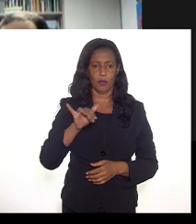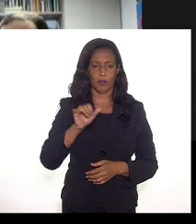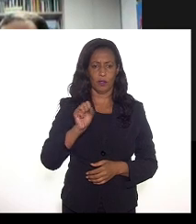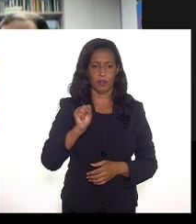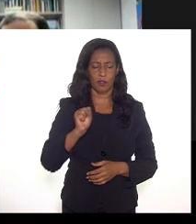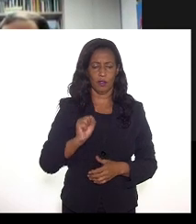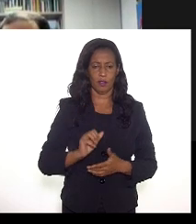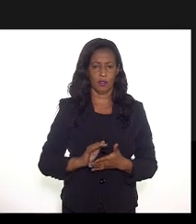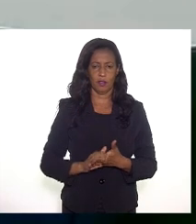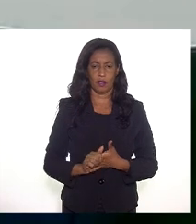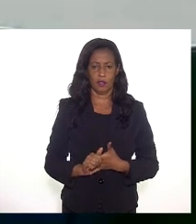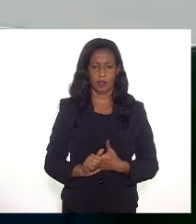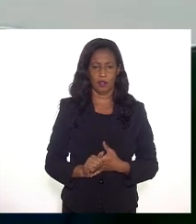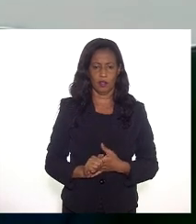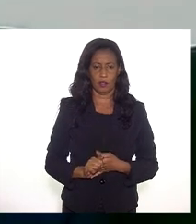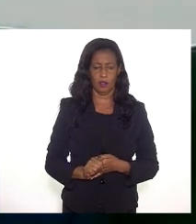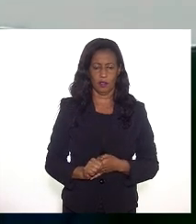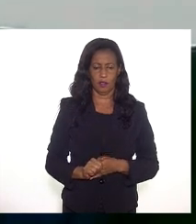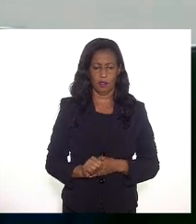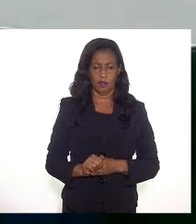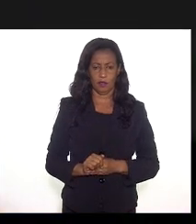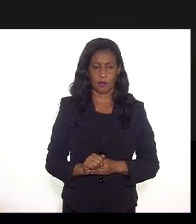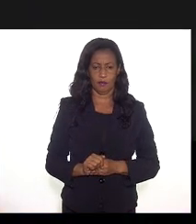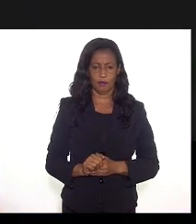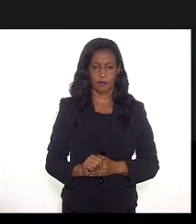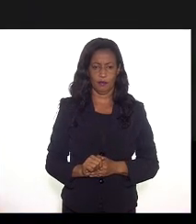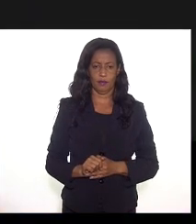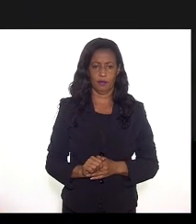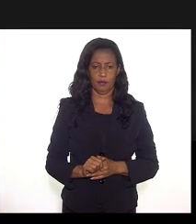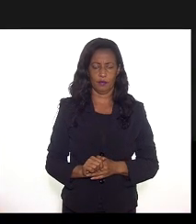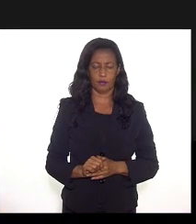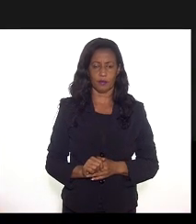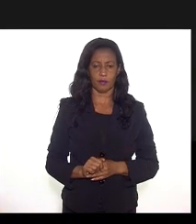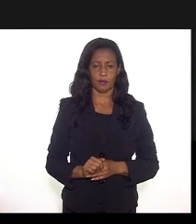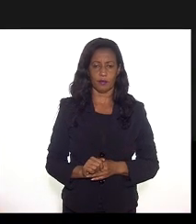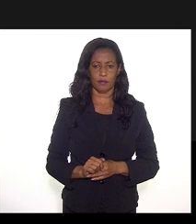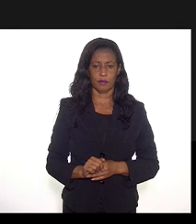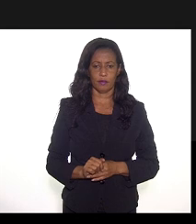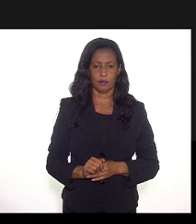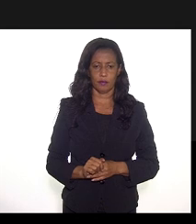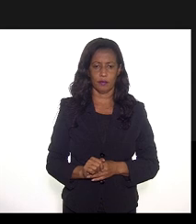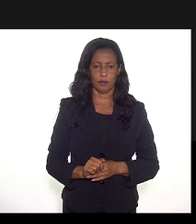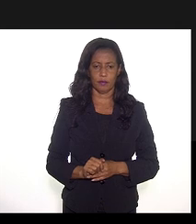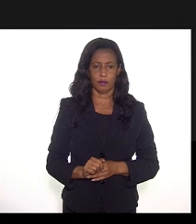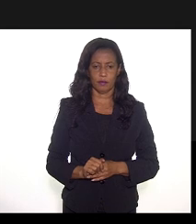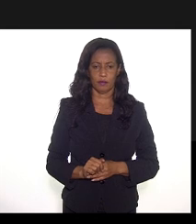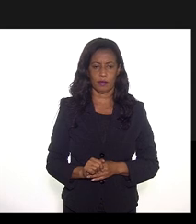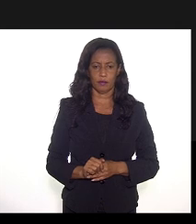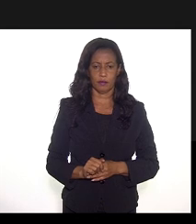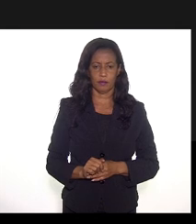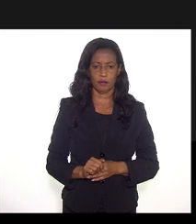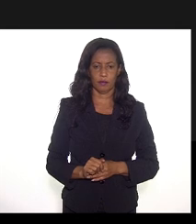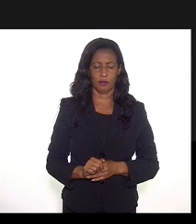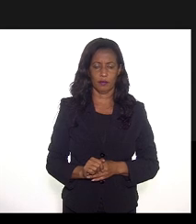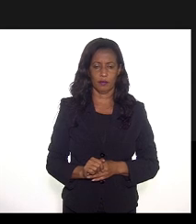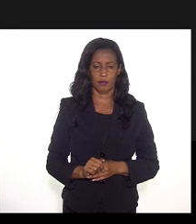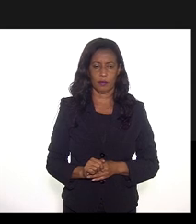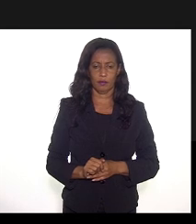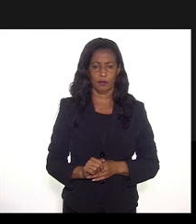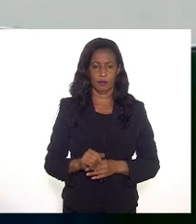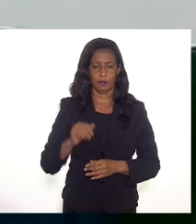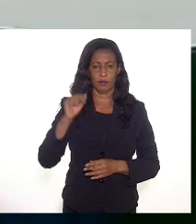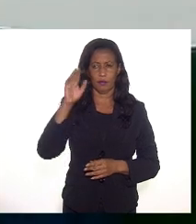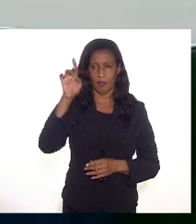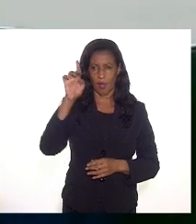Pela ordem, deputado Tia Ju. Presidente, pela ordem. Pela ordem. Você vai encerrar a sessão ou